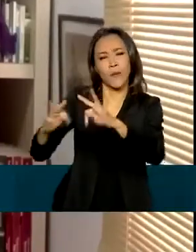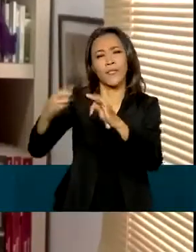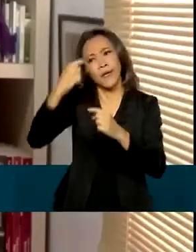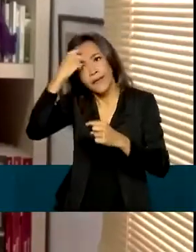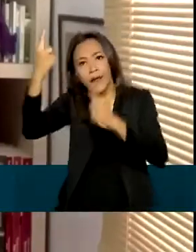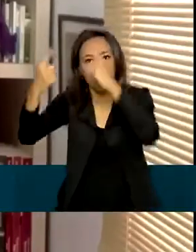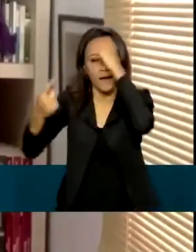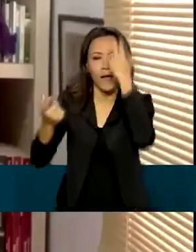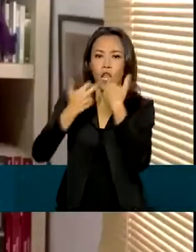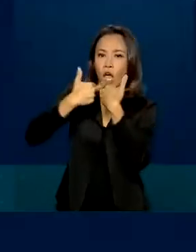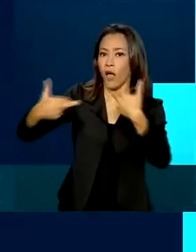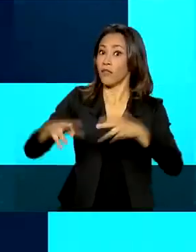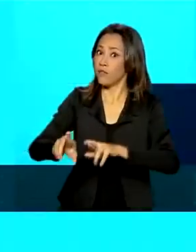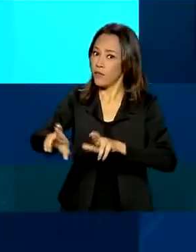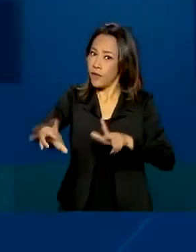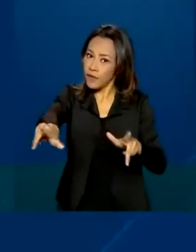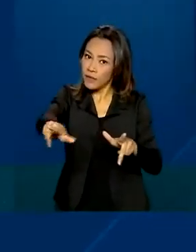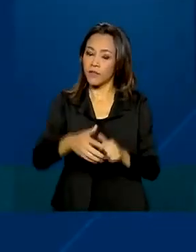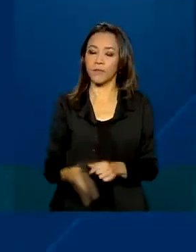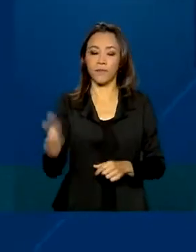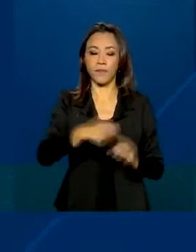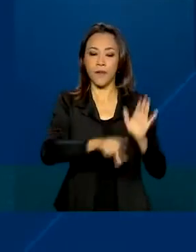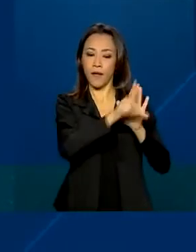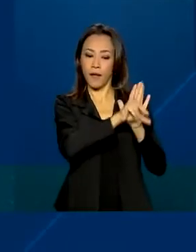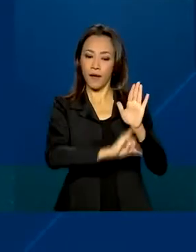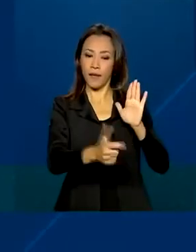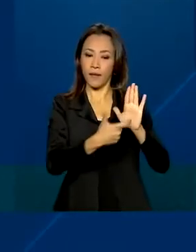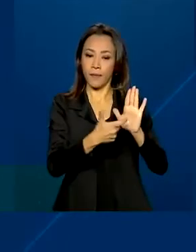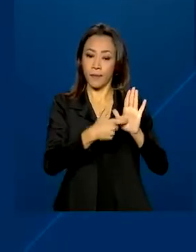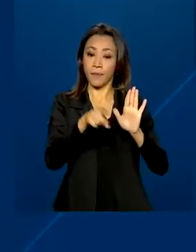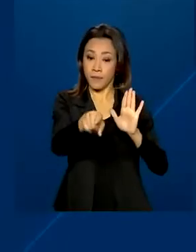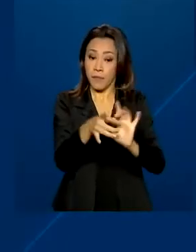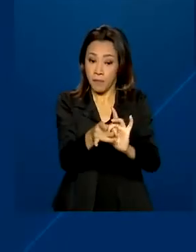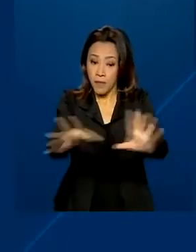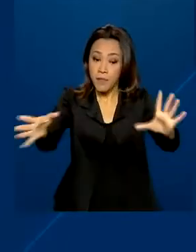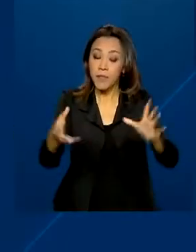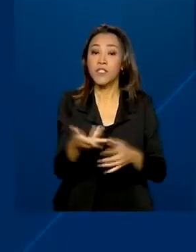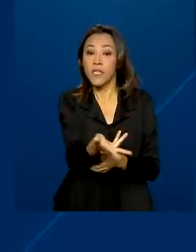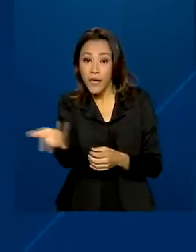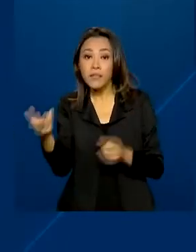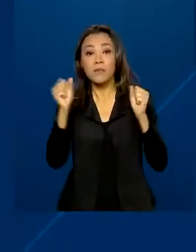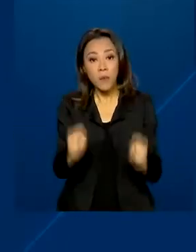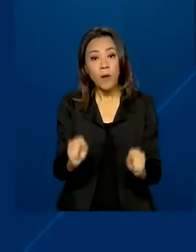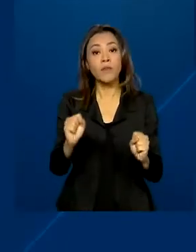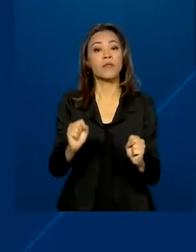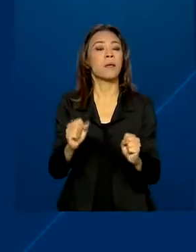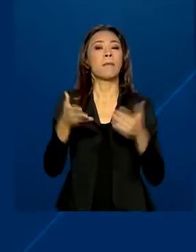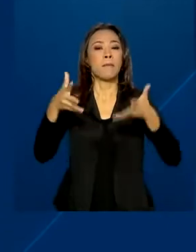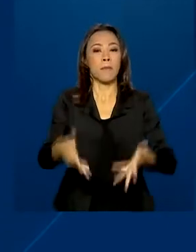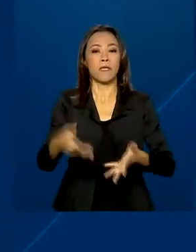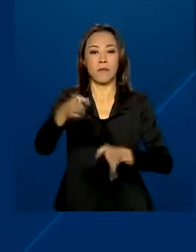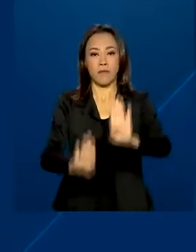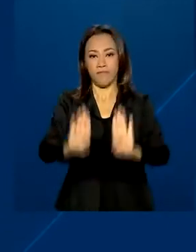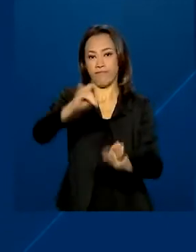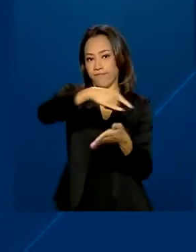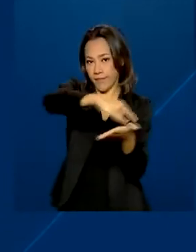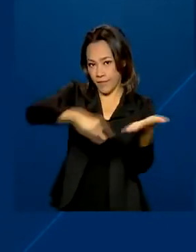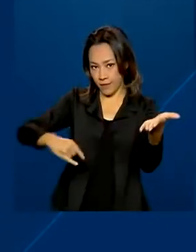ideia nova e diferente o Marco legal permite que Startup se possam participar de licitação pública Oi e agora